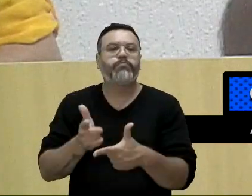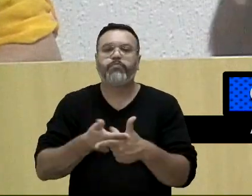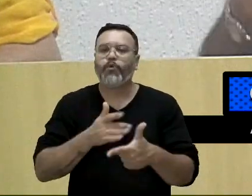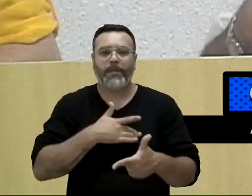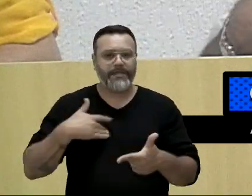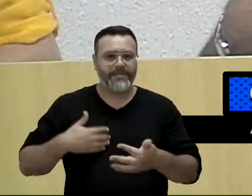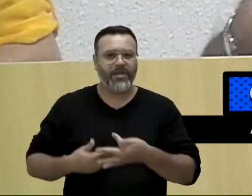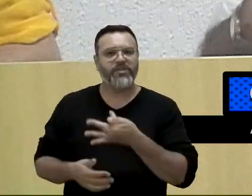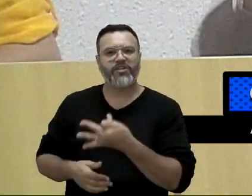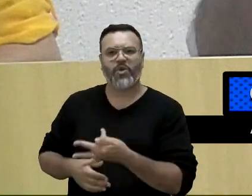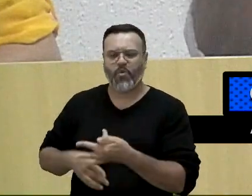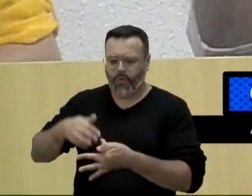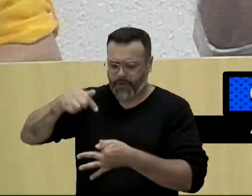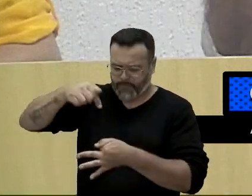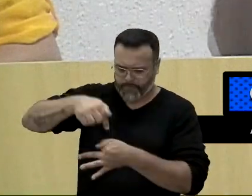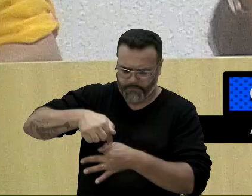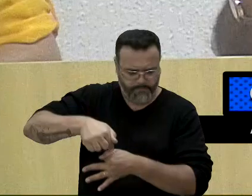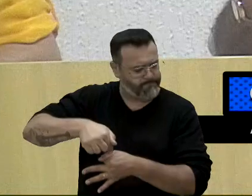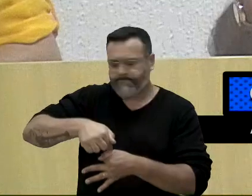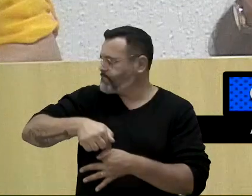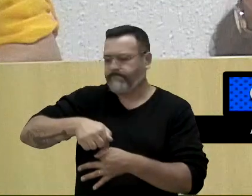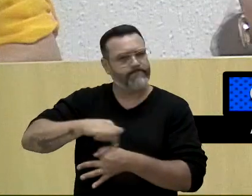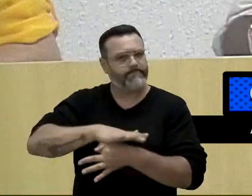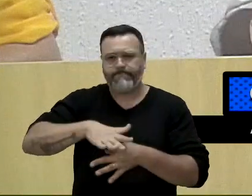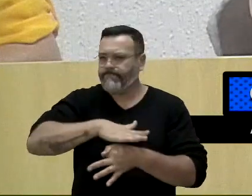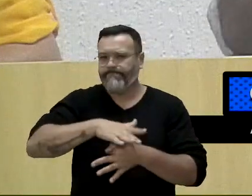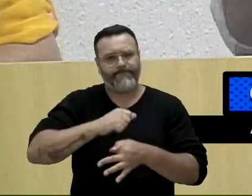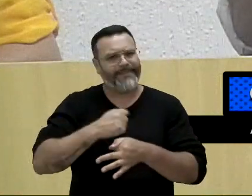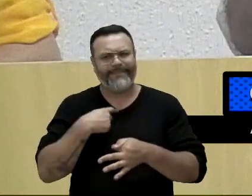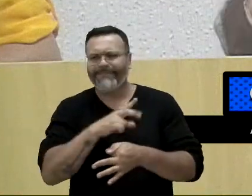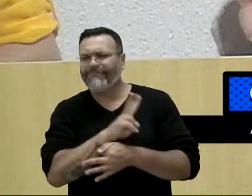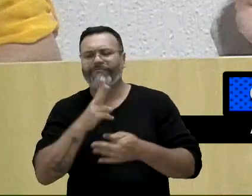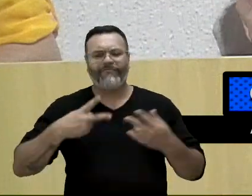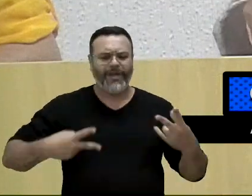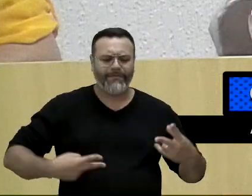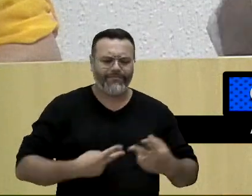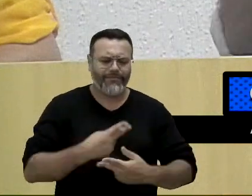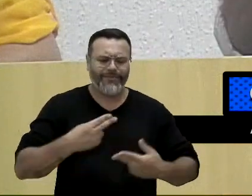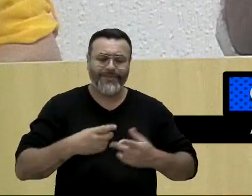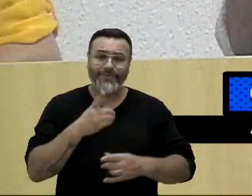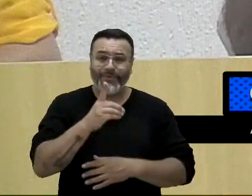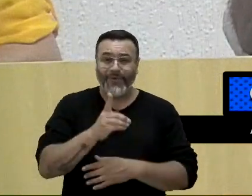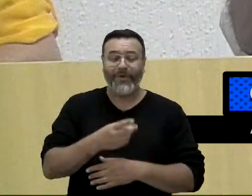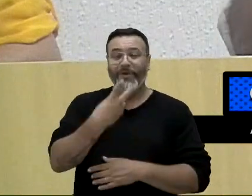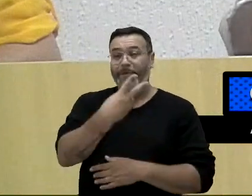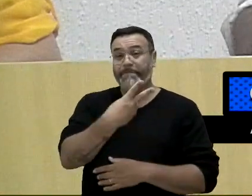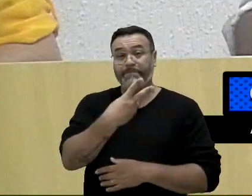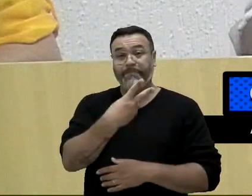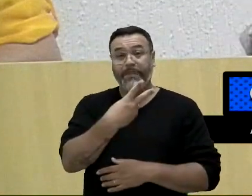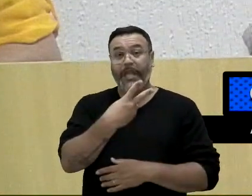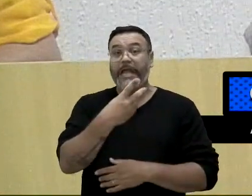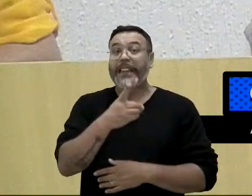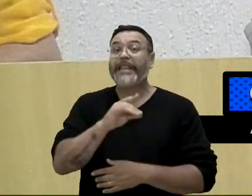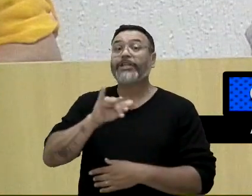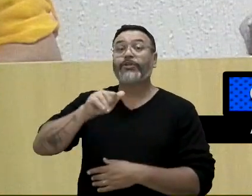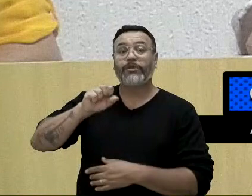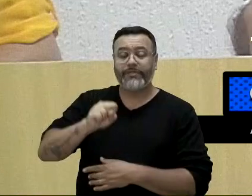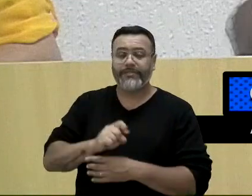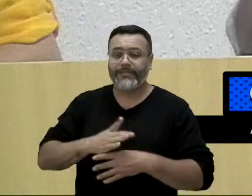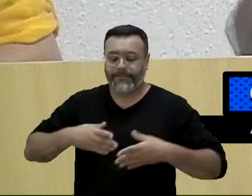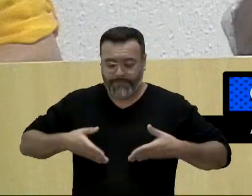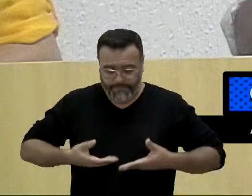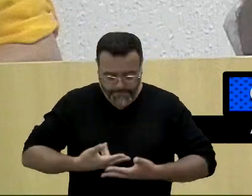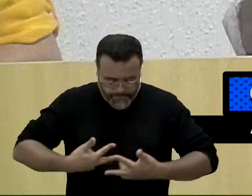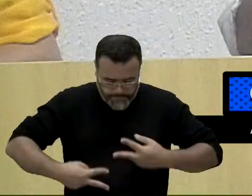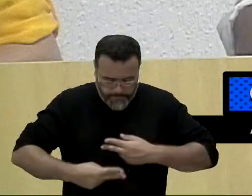parte digestiva, vai para o centro cirúrgico com 2 dias de vida e é feita uma ostomia no abdômen dele e